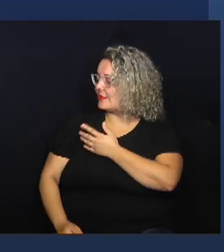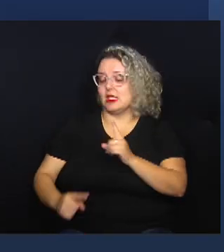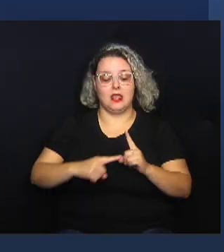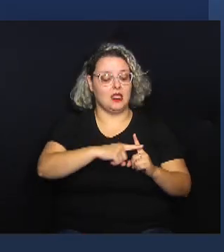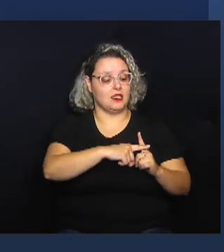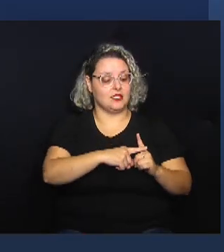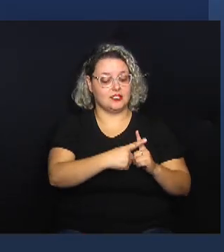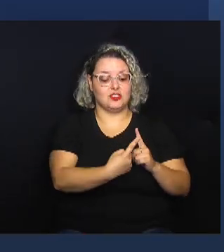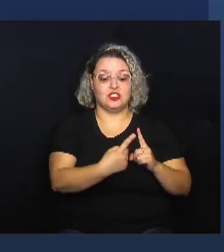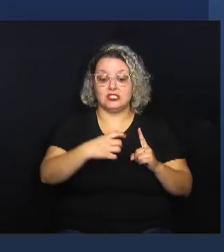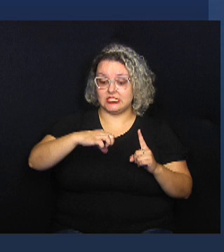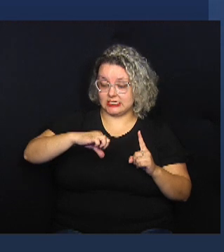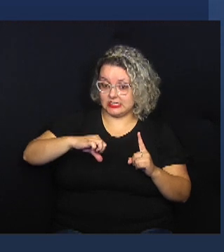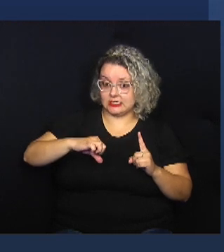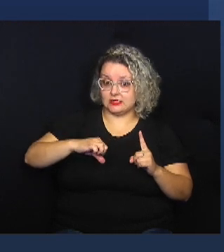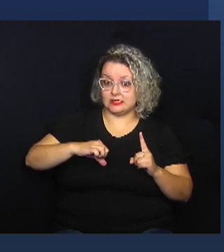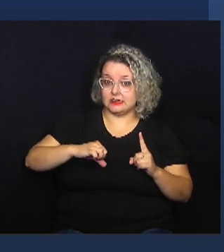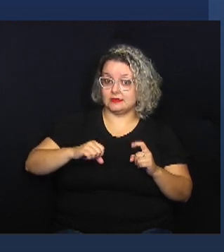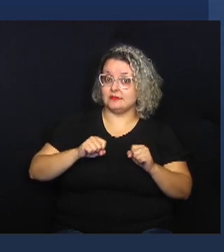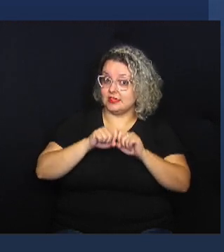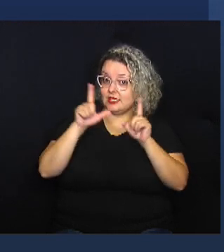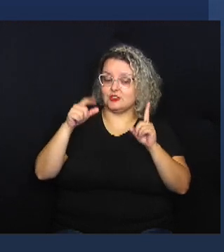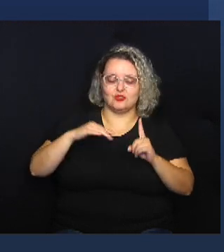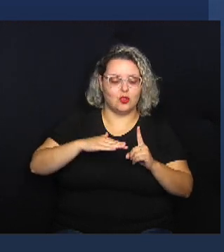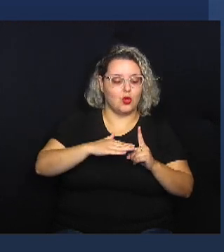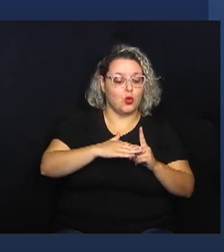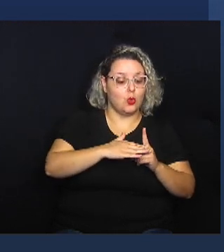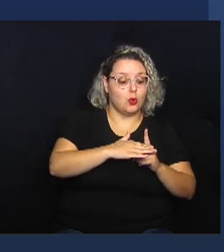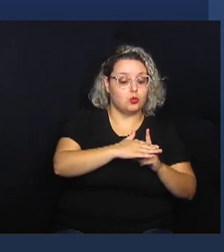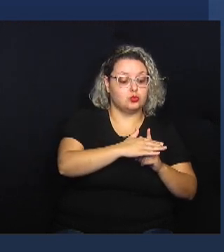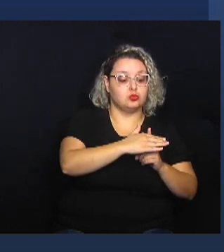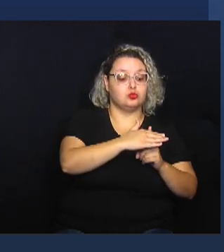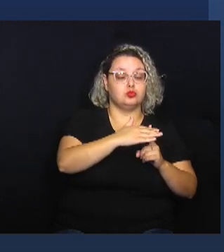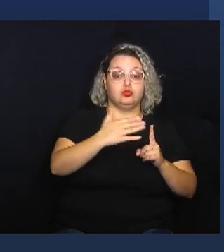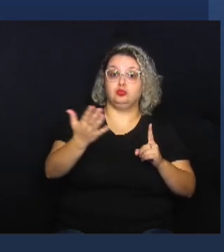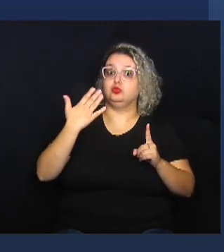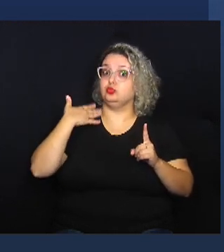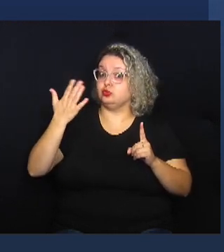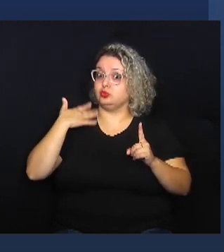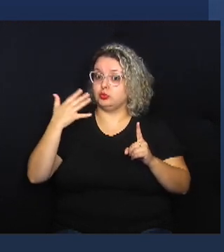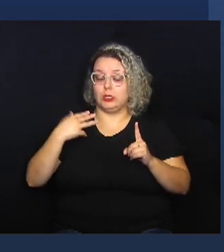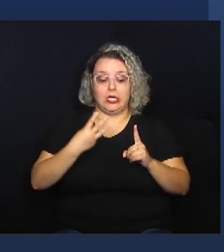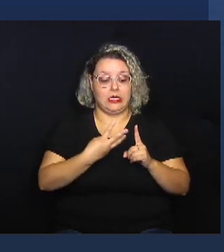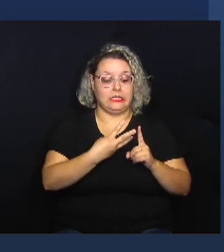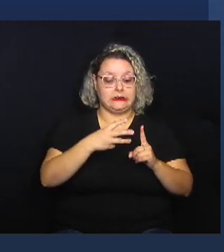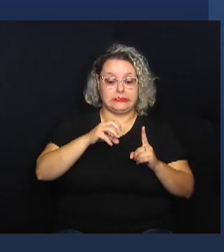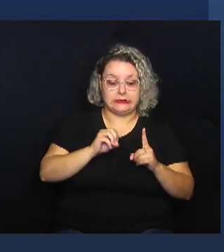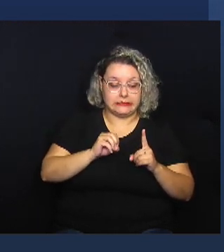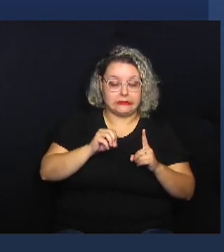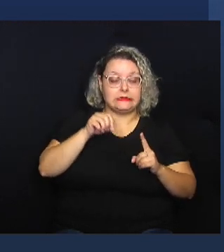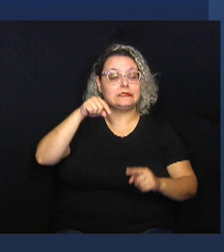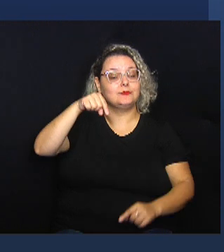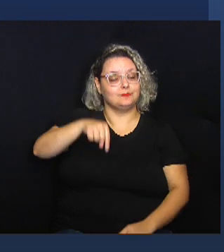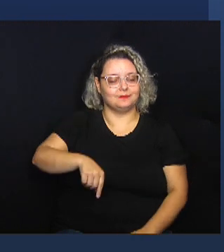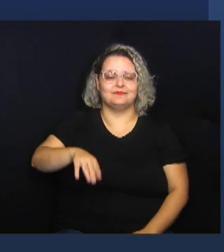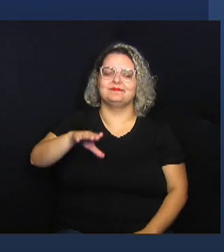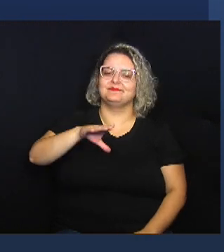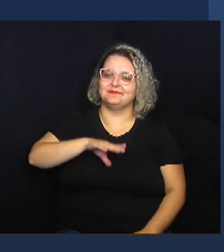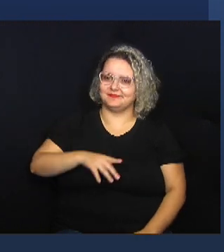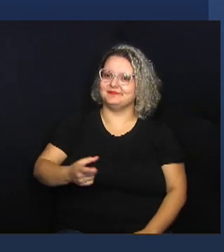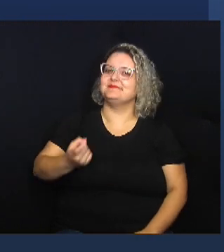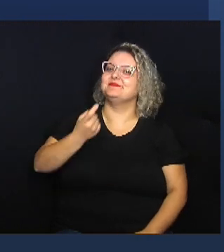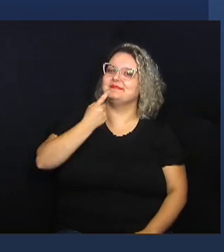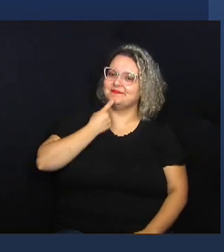de 19 graus cedinho ao longo do dia essa temperatura sobe podendo chegar aos 30 graus aqui